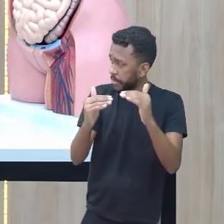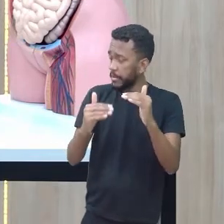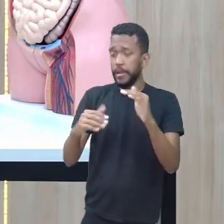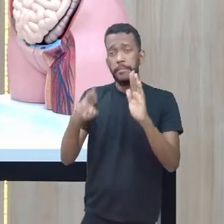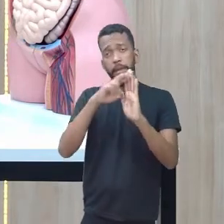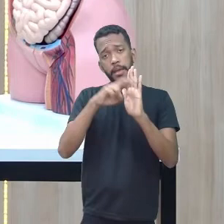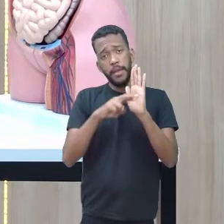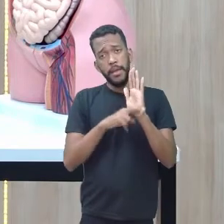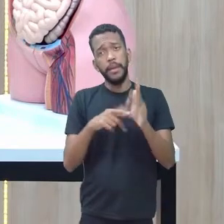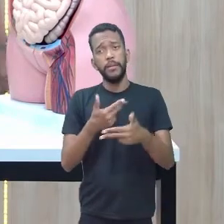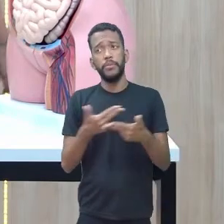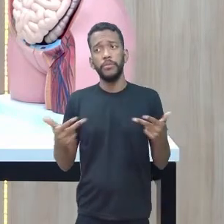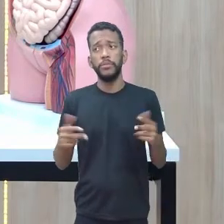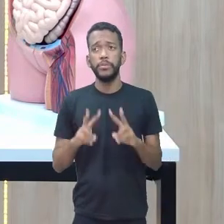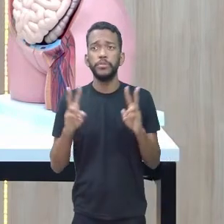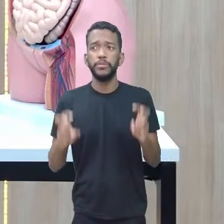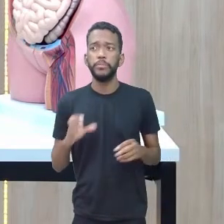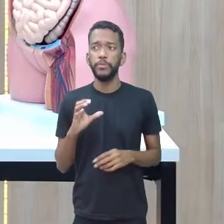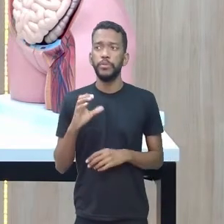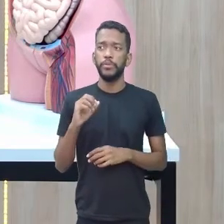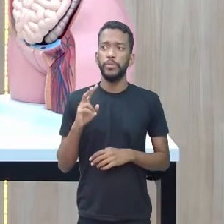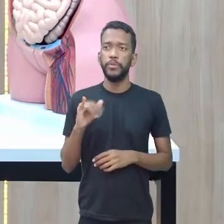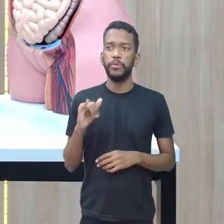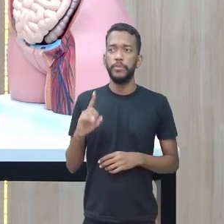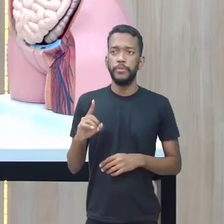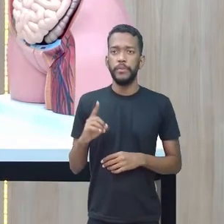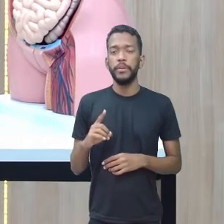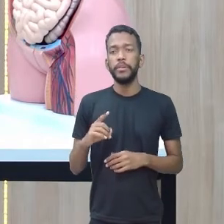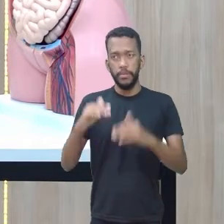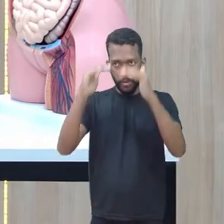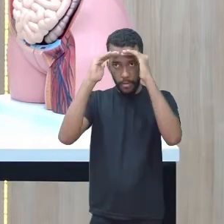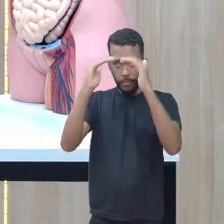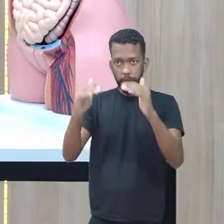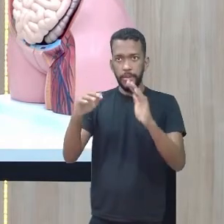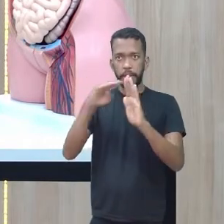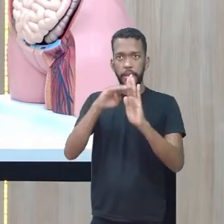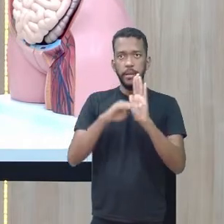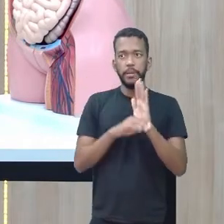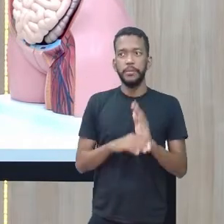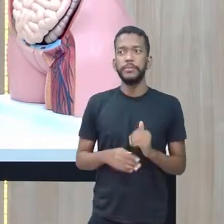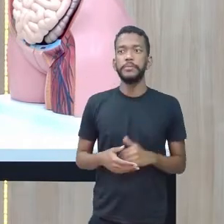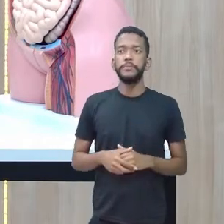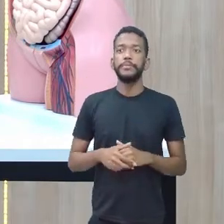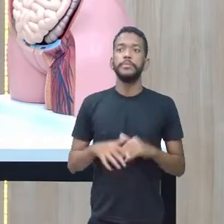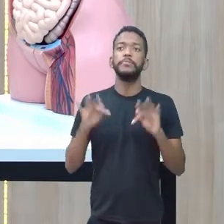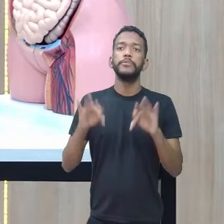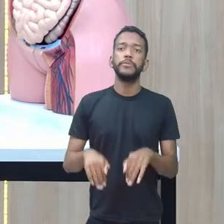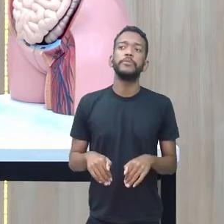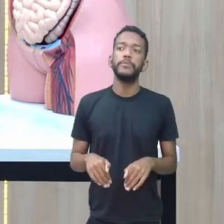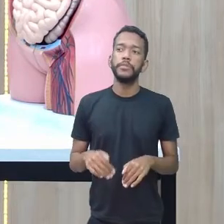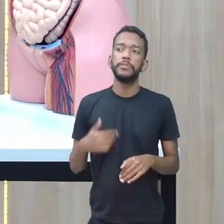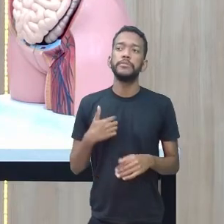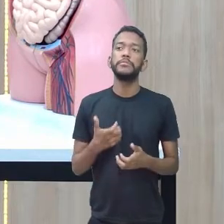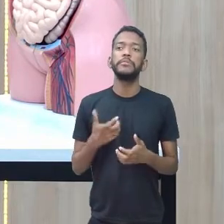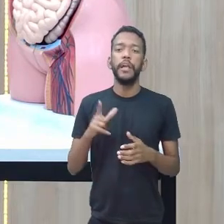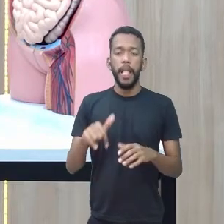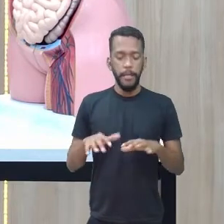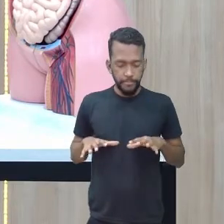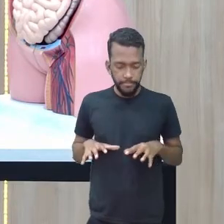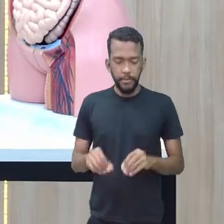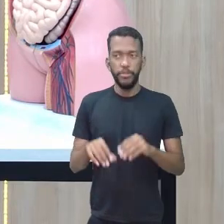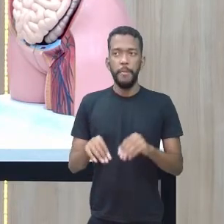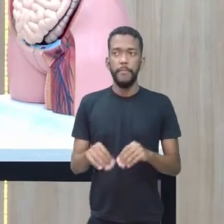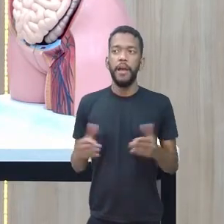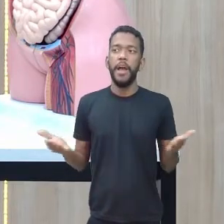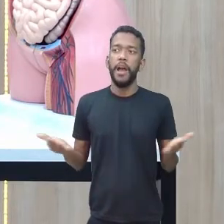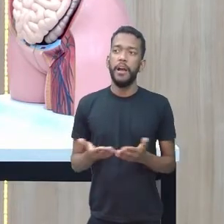aí em relação ao Covid. Obedece às regras aí da sua escola. E, por fim, a questão aí da mão na massa.